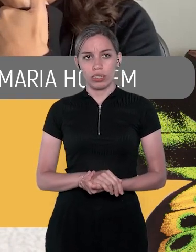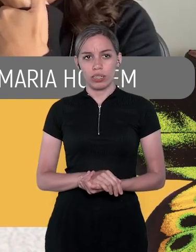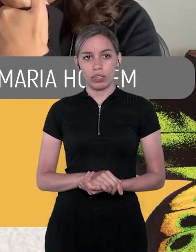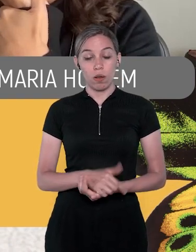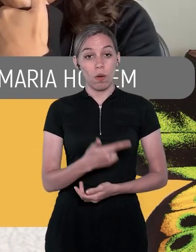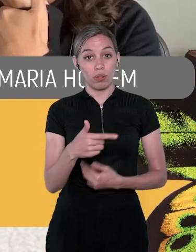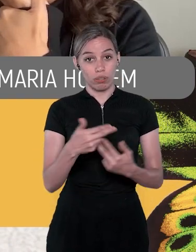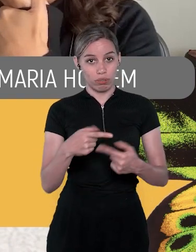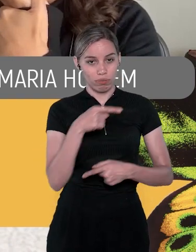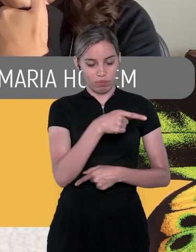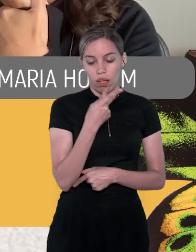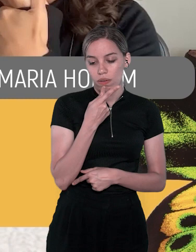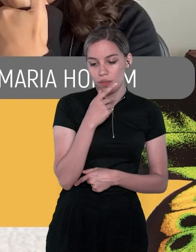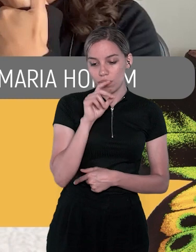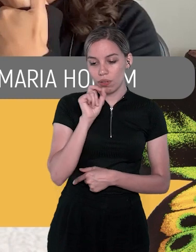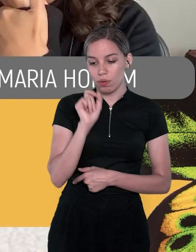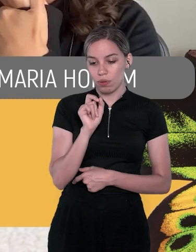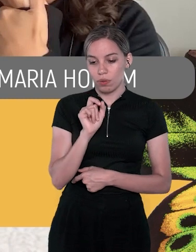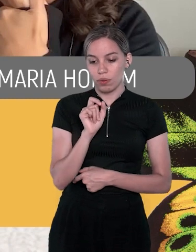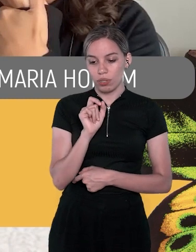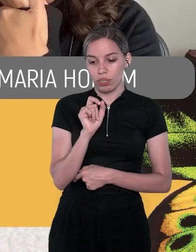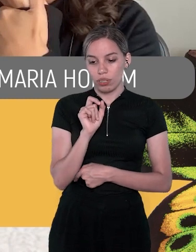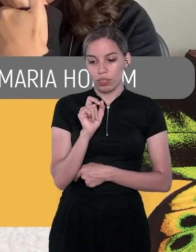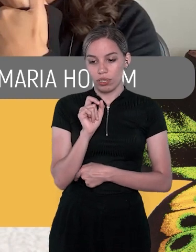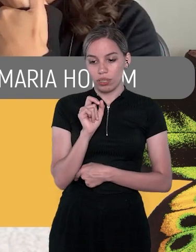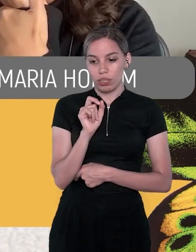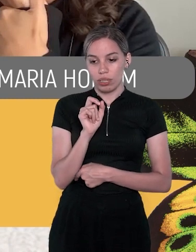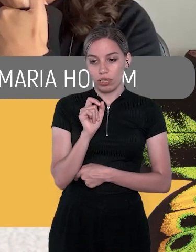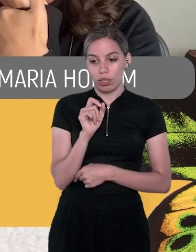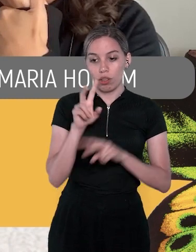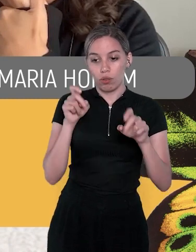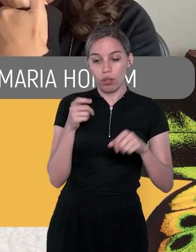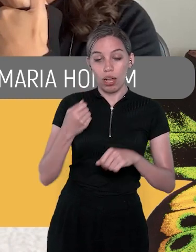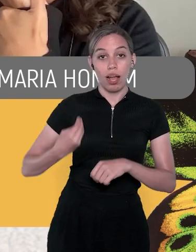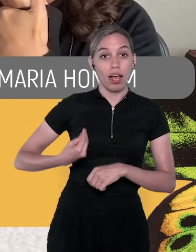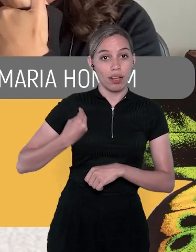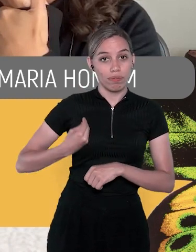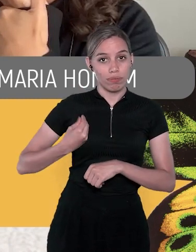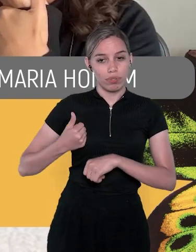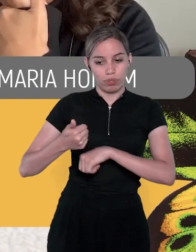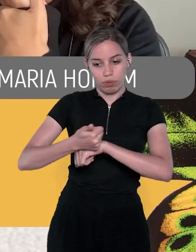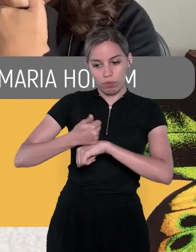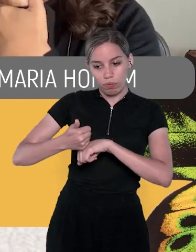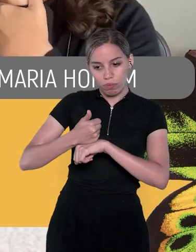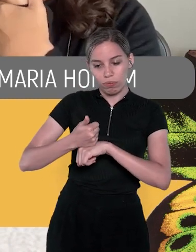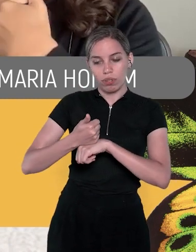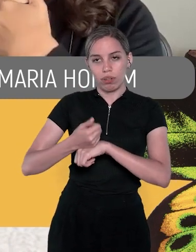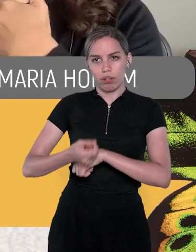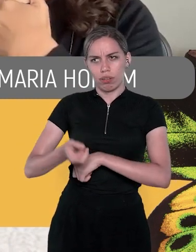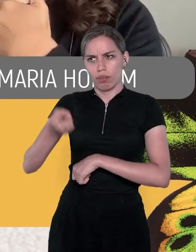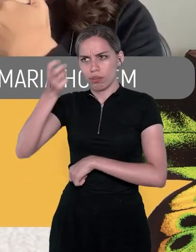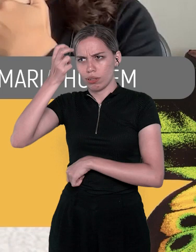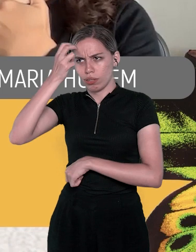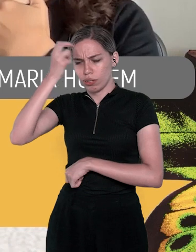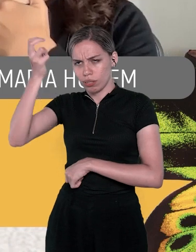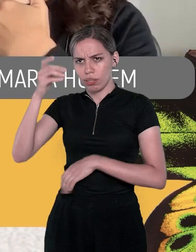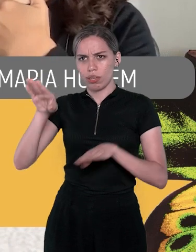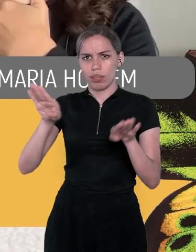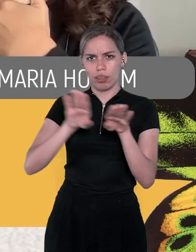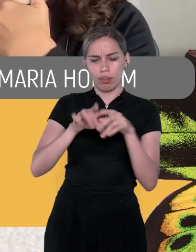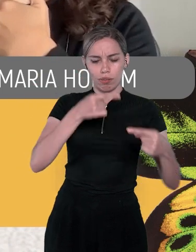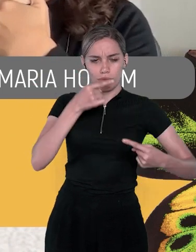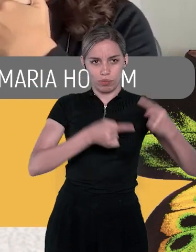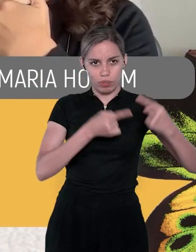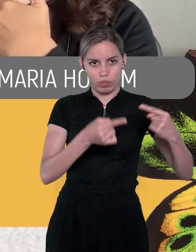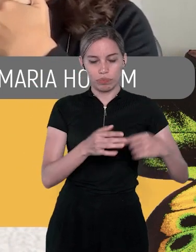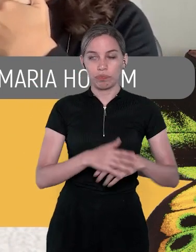a outra coisa que você falou é muito engraçado, porque isso é um condicionamento da vida profissional e intelectual e política, né?